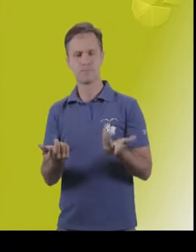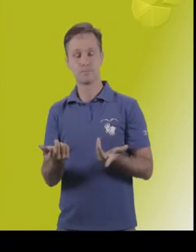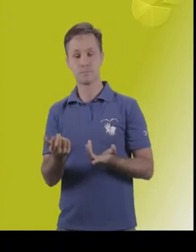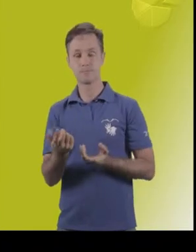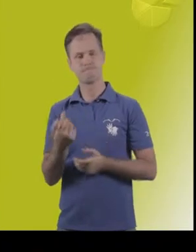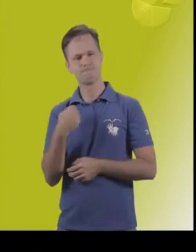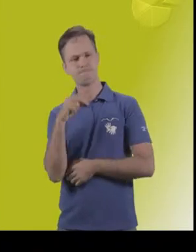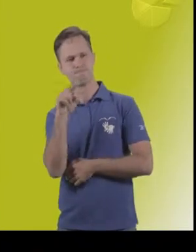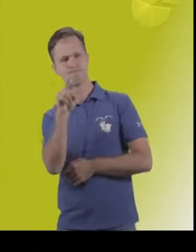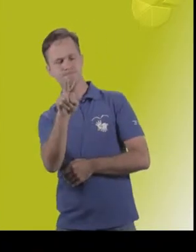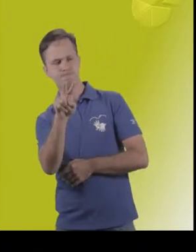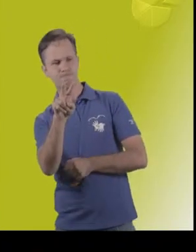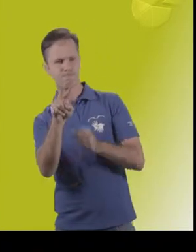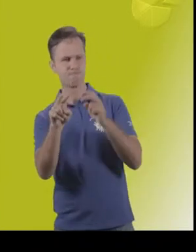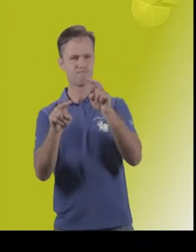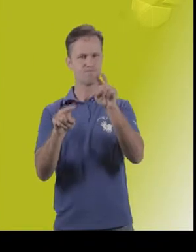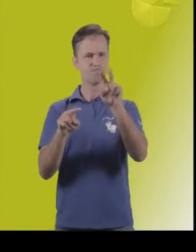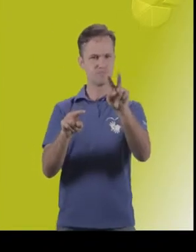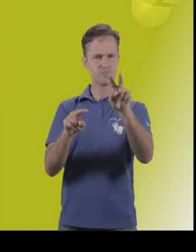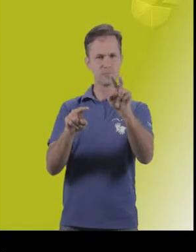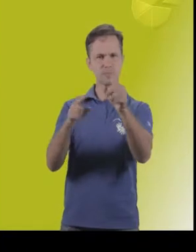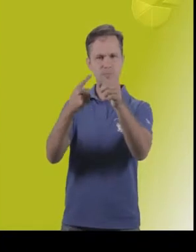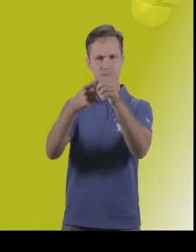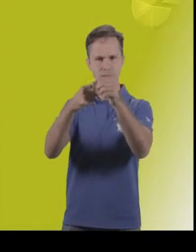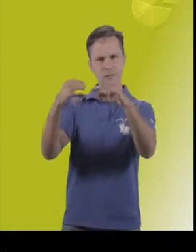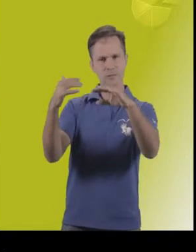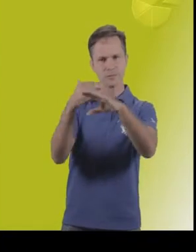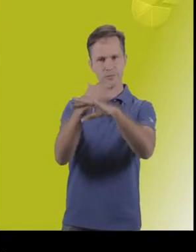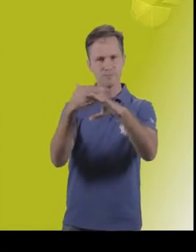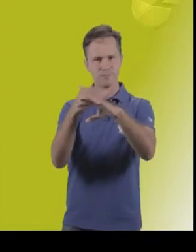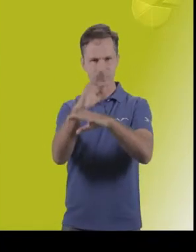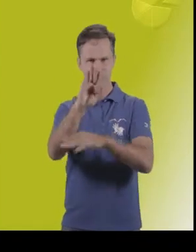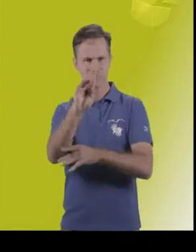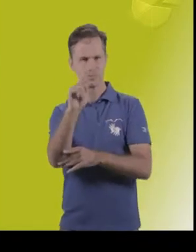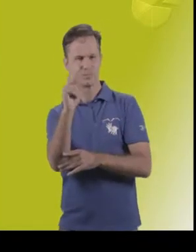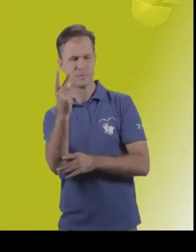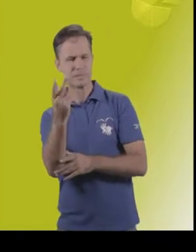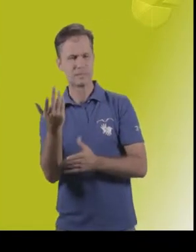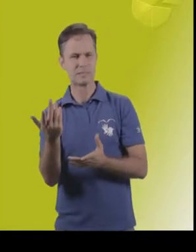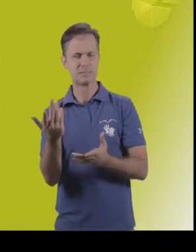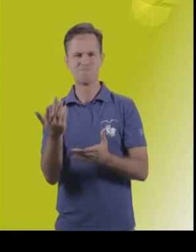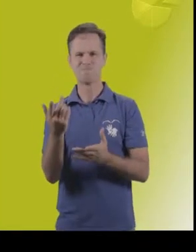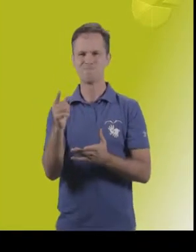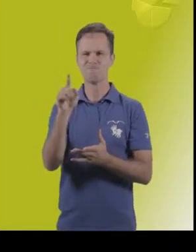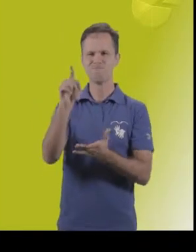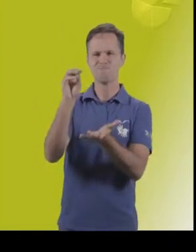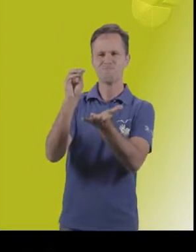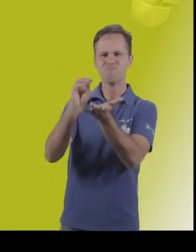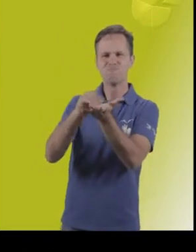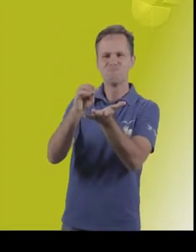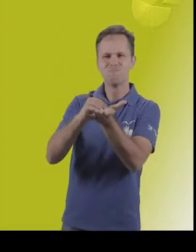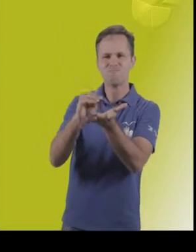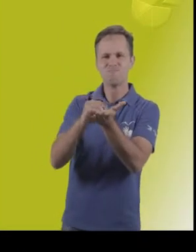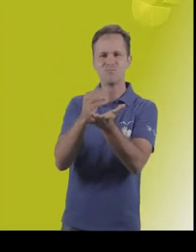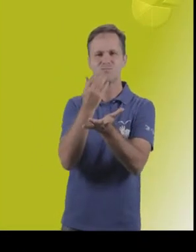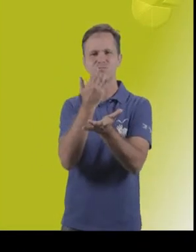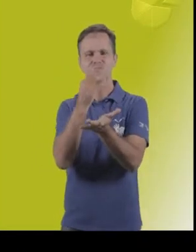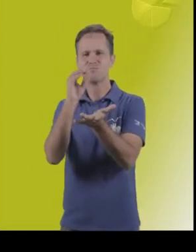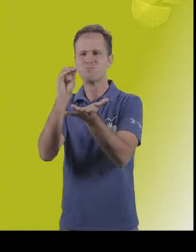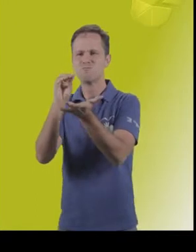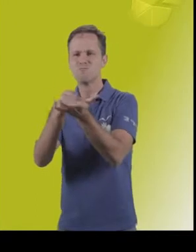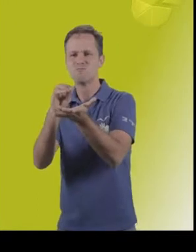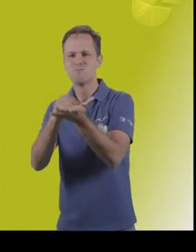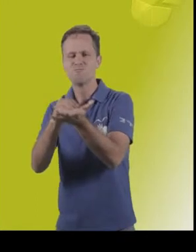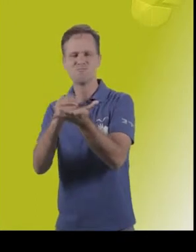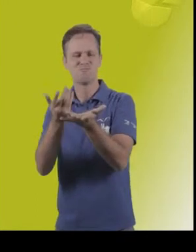um pouco triste para a gente, que é cada vez mais a falta do ornamento na cidade. A gente